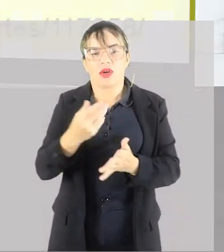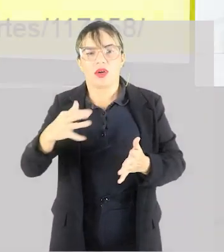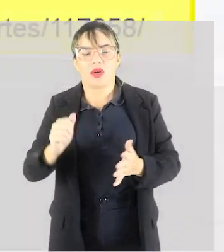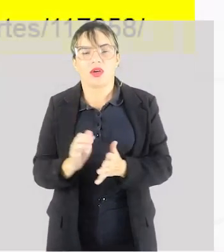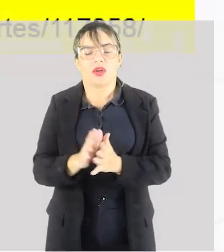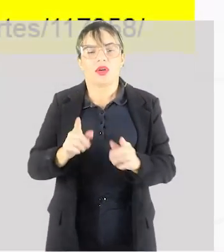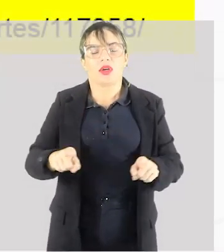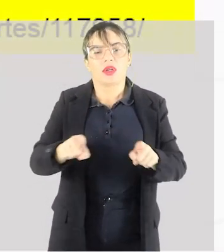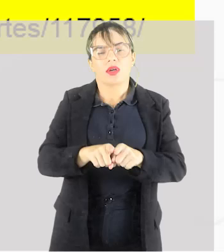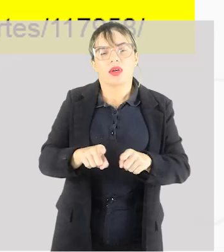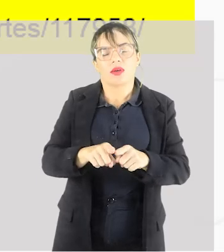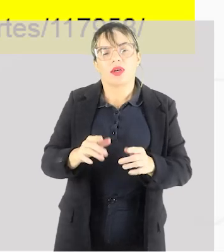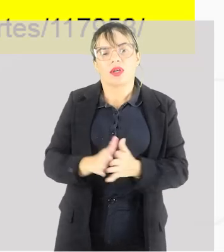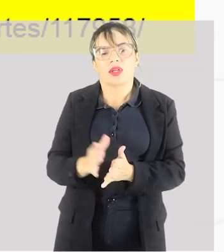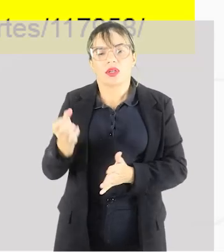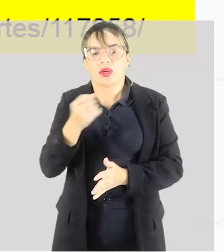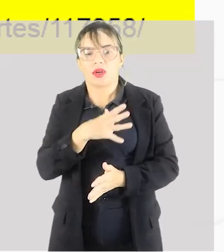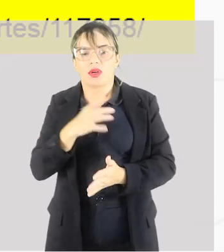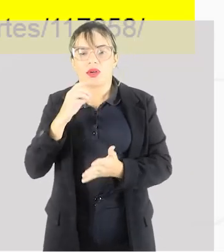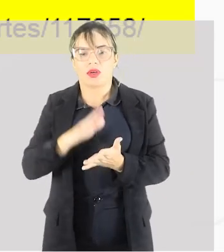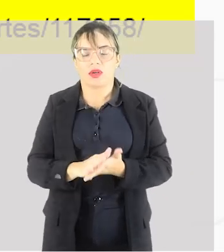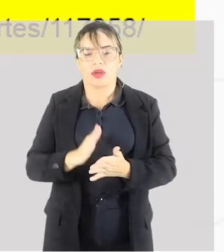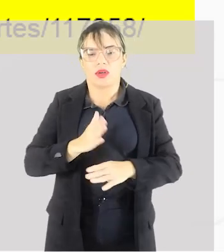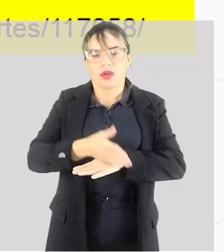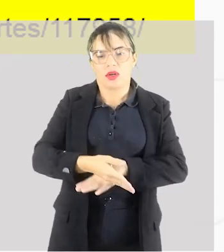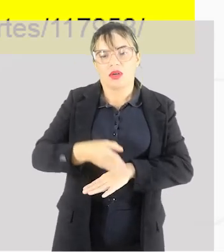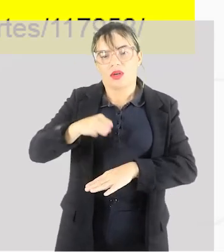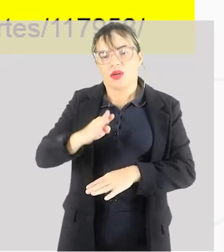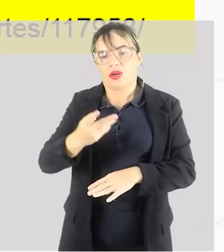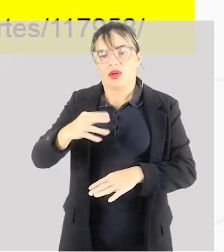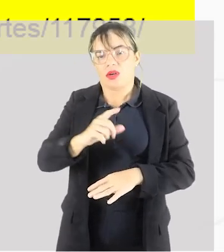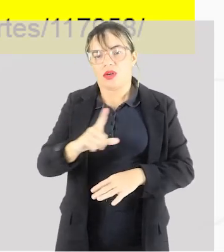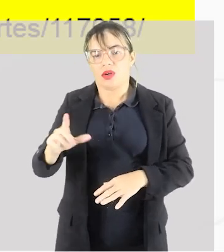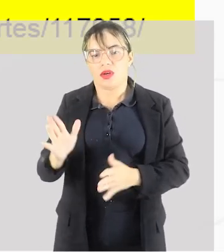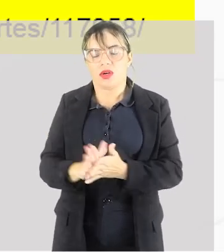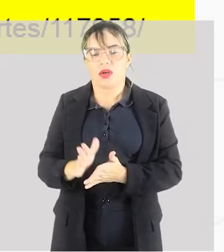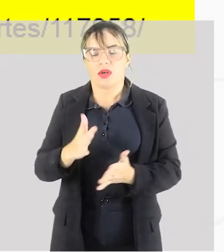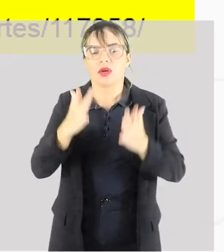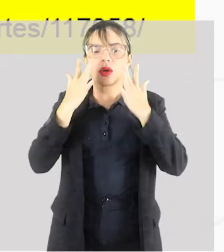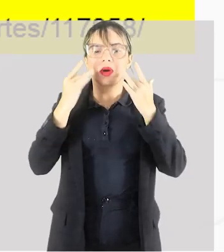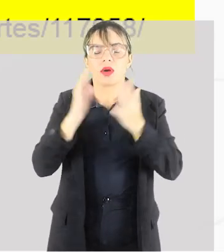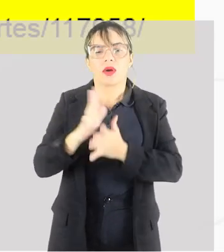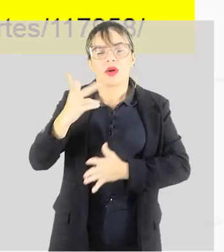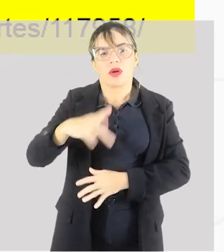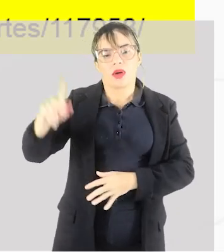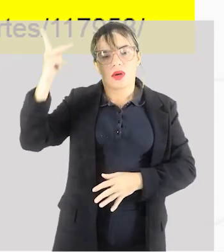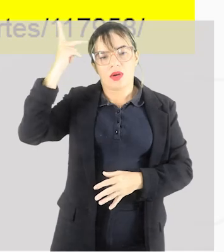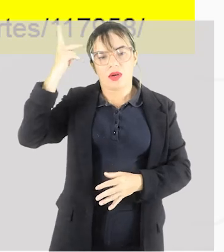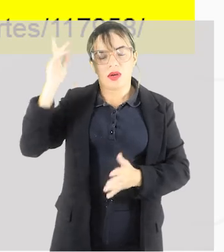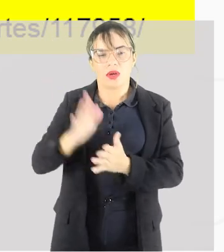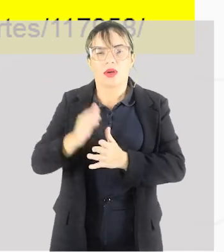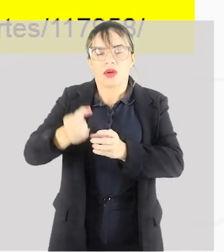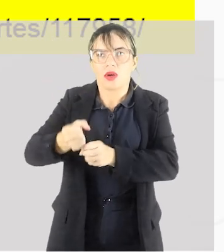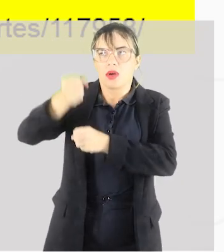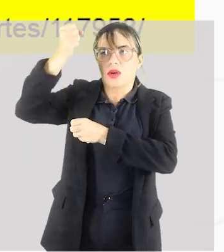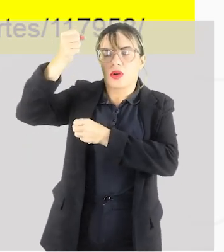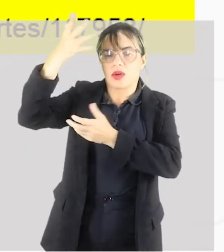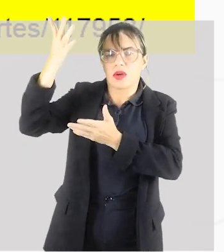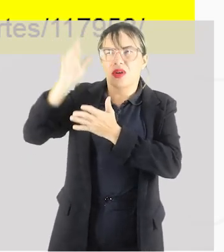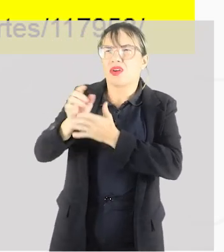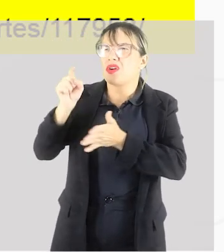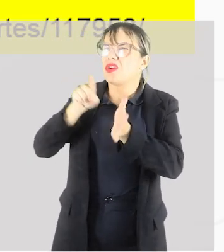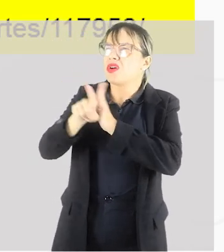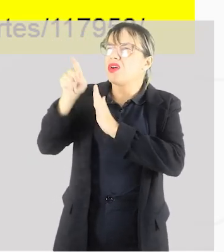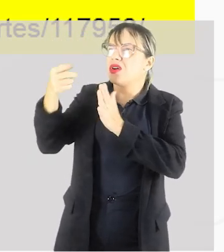contemporâneas. Instalação da Bienal da Arte de São Paulo, guarda-chuvas pendurados. Alguém pode dizer assim, mas professor, isso não é um guarda-chuva? Bom,